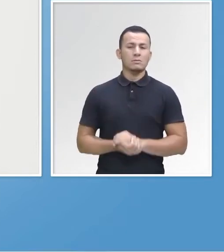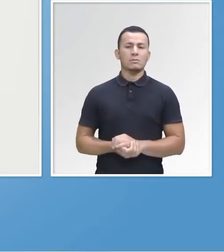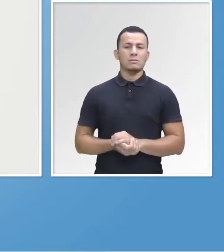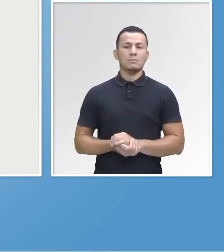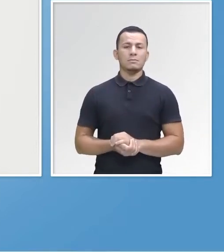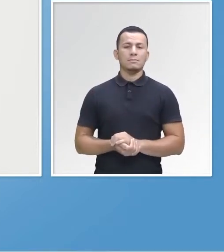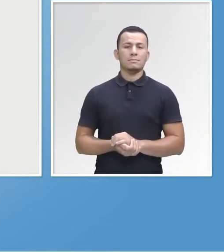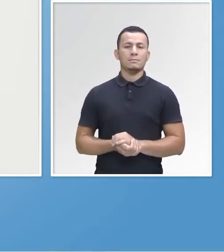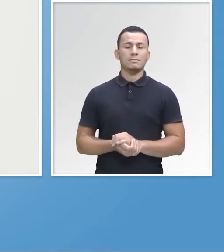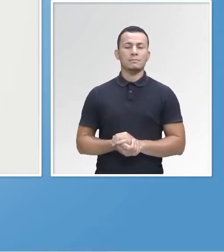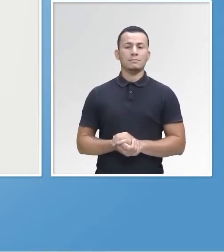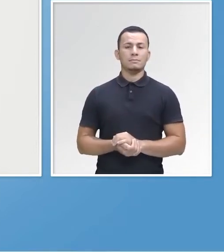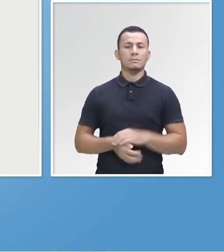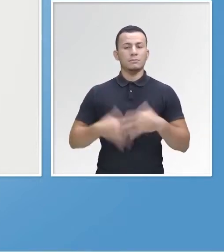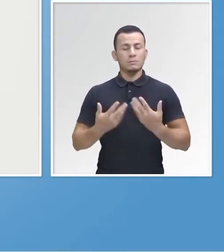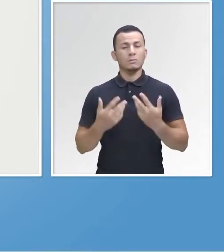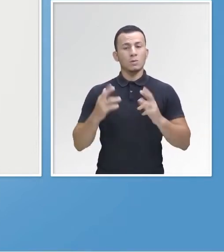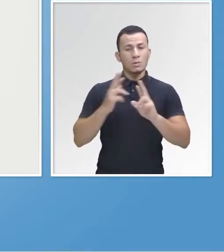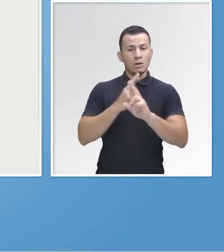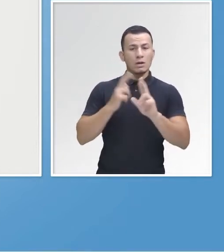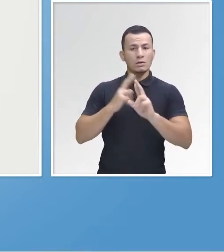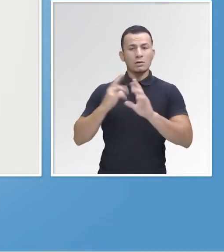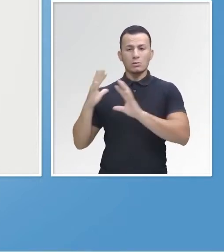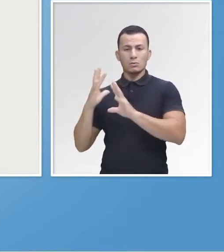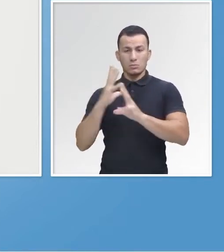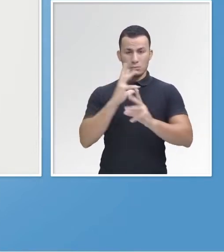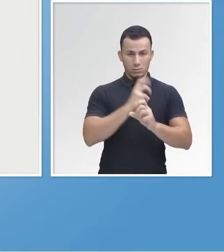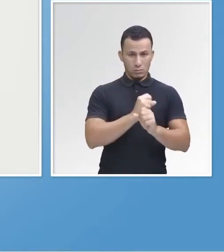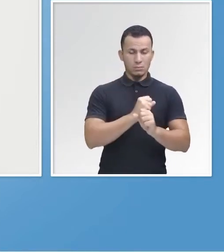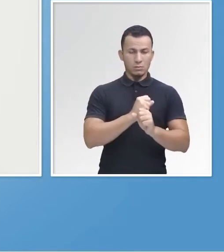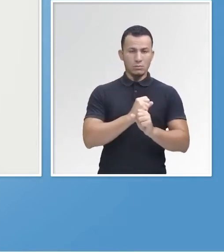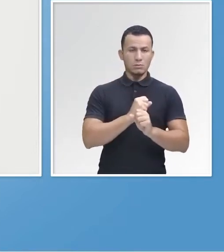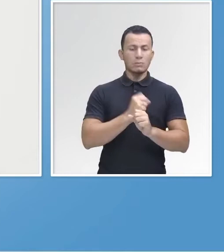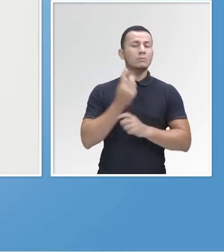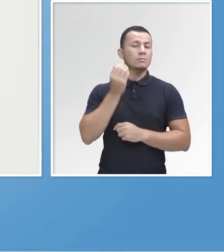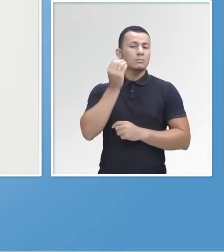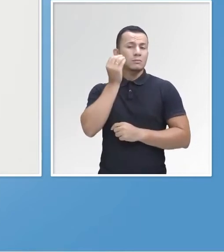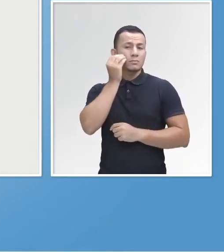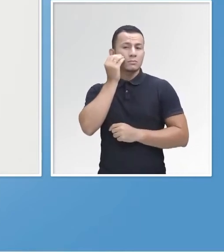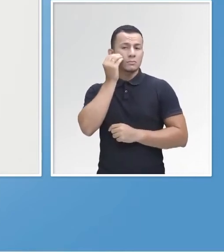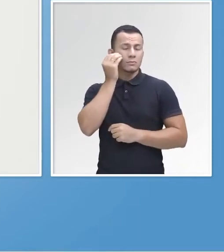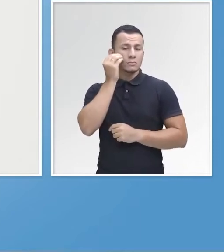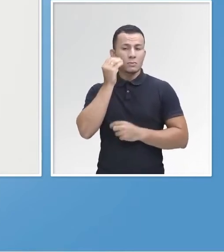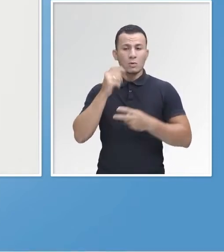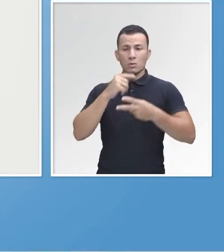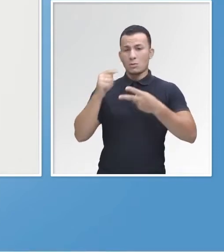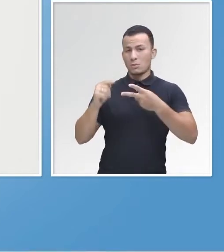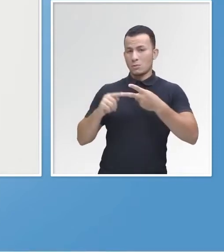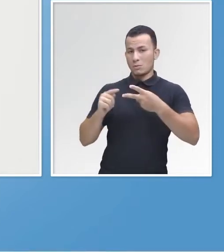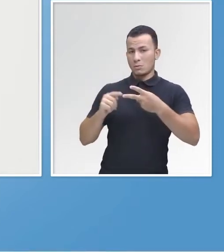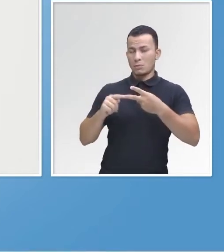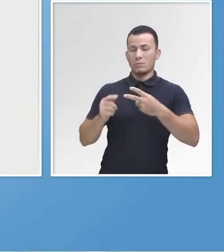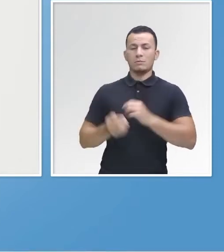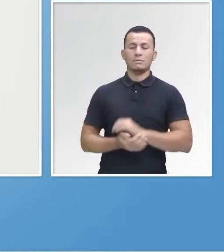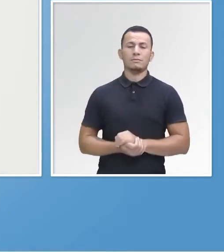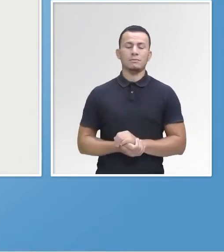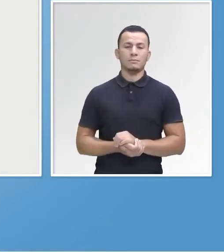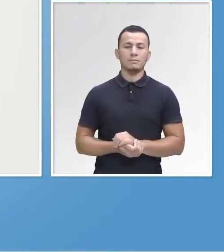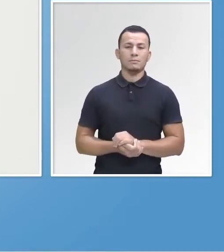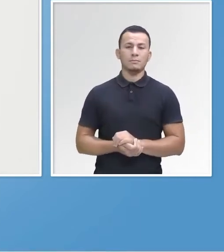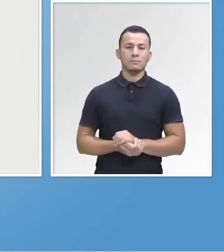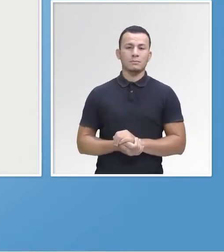seguinte e em relação ao total né vamos ver que é o nosso denominador Tá bom